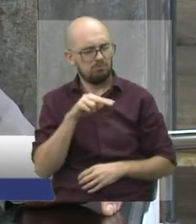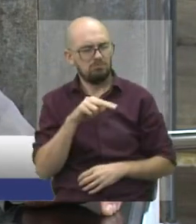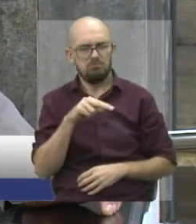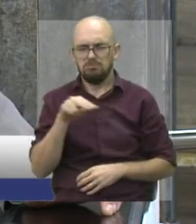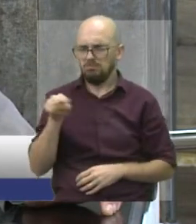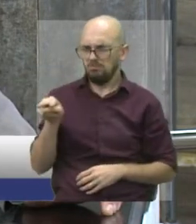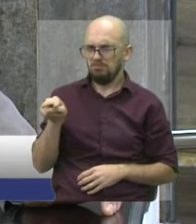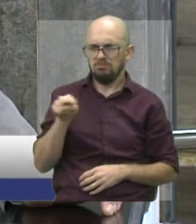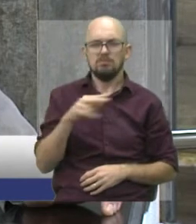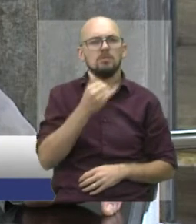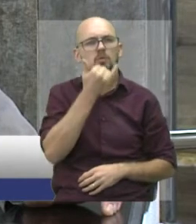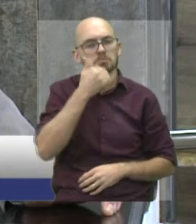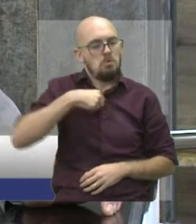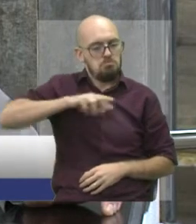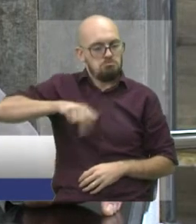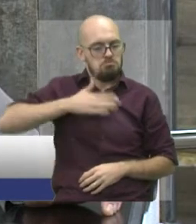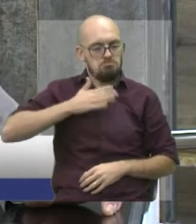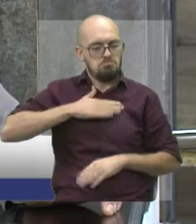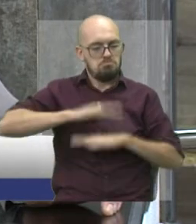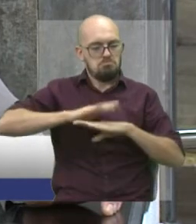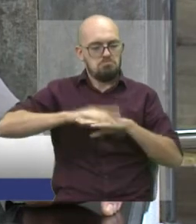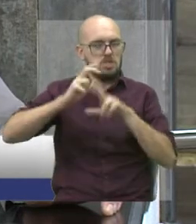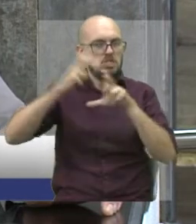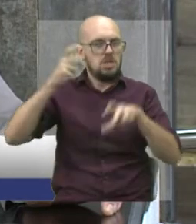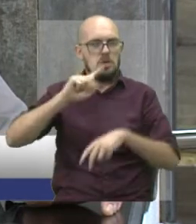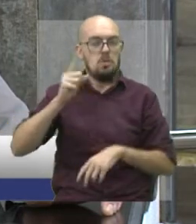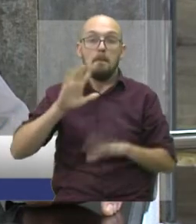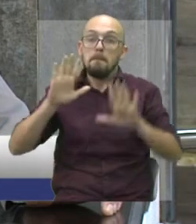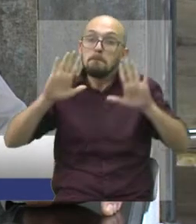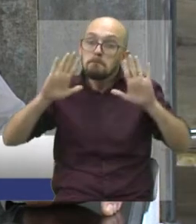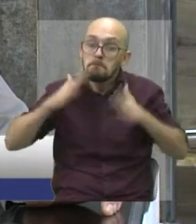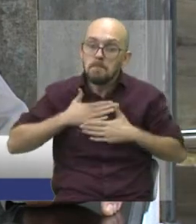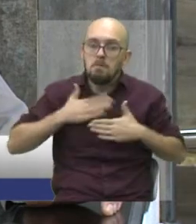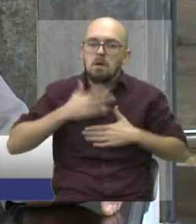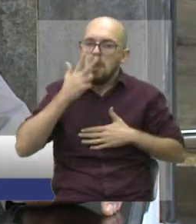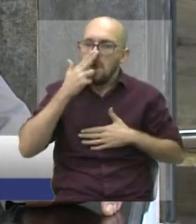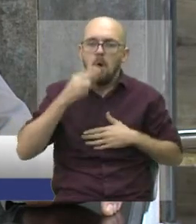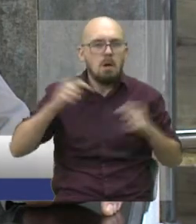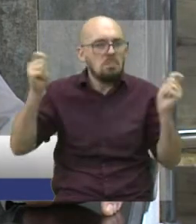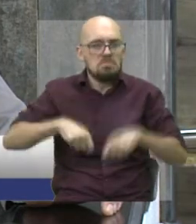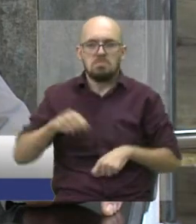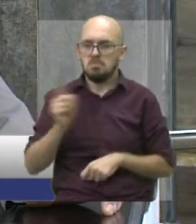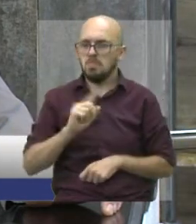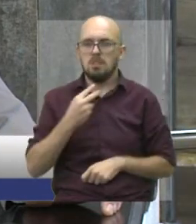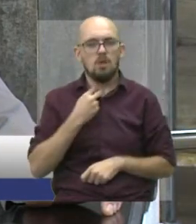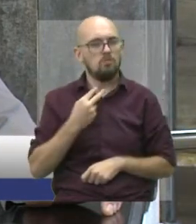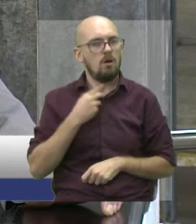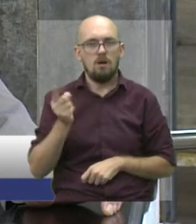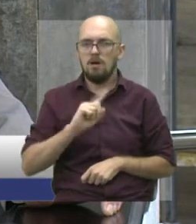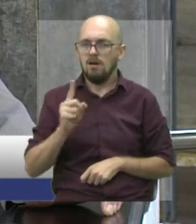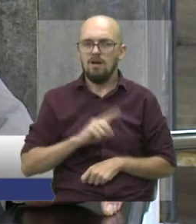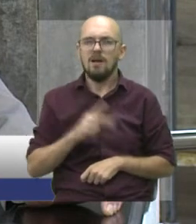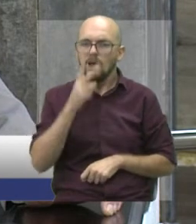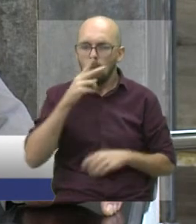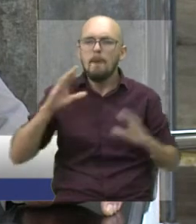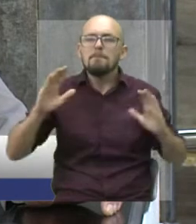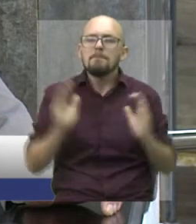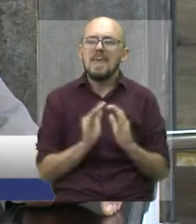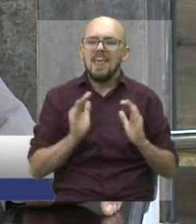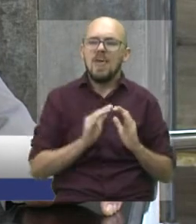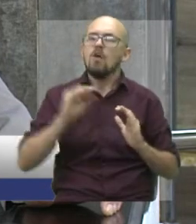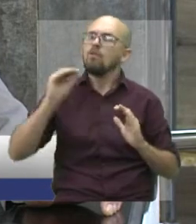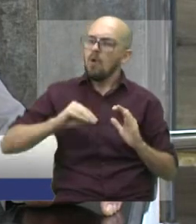engenheiro, não estudei, né? Mas eu acho que não aguenta. É o que eu acho. Agora